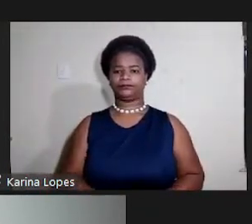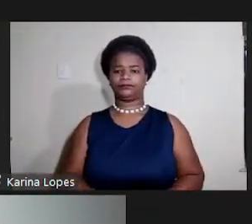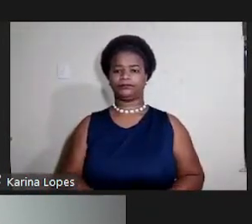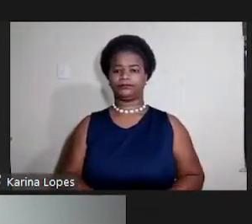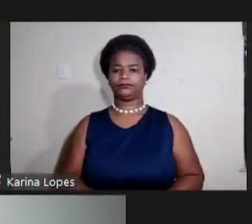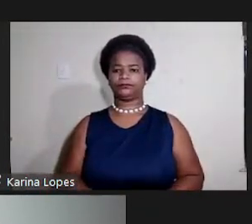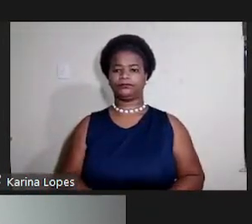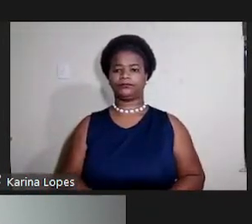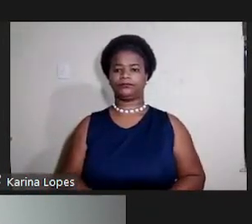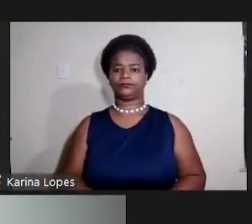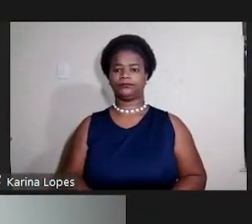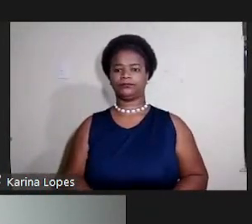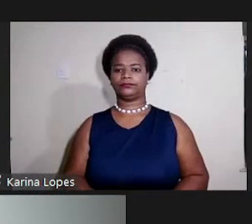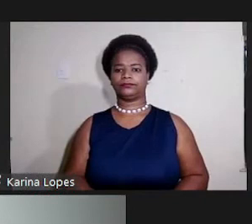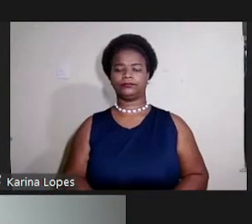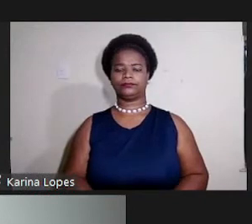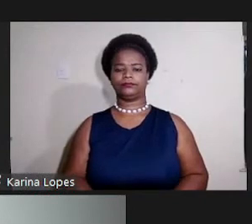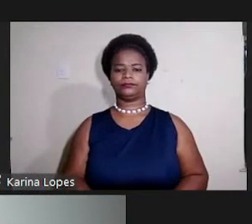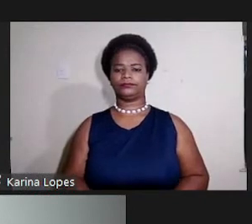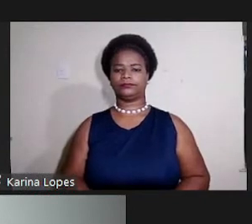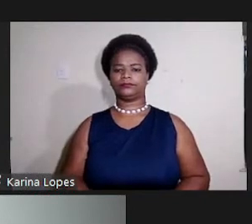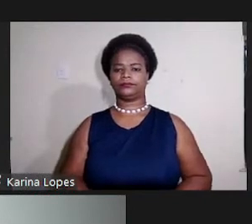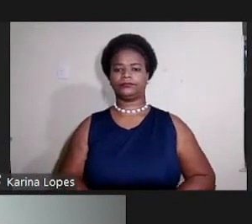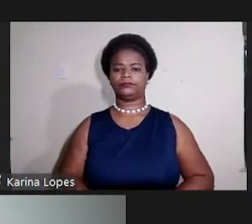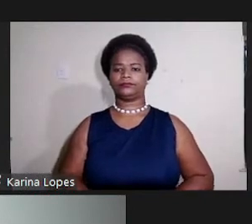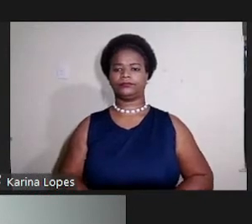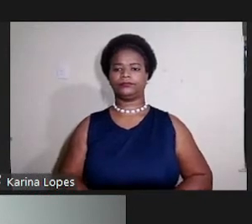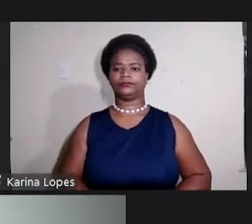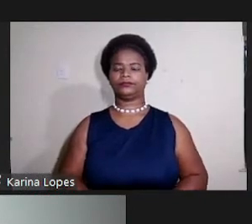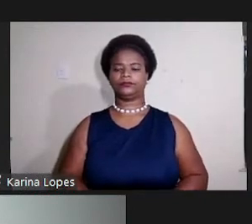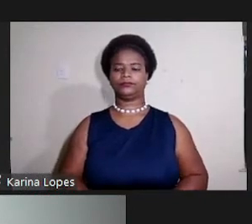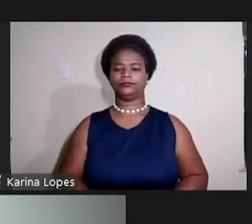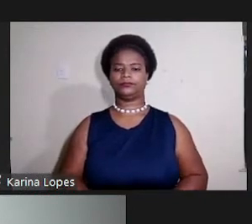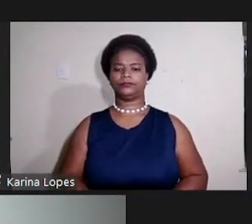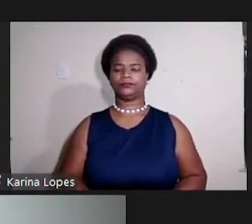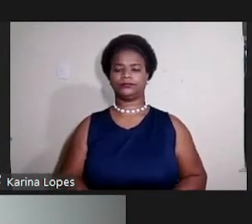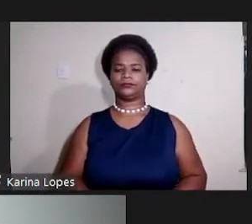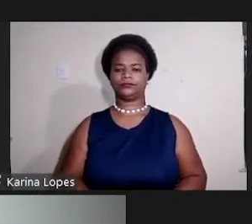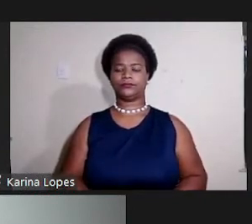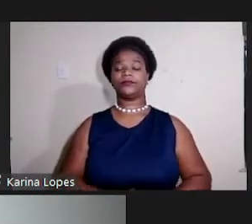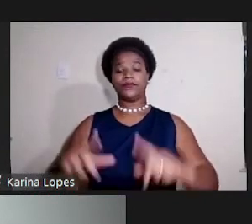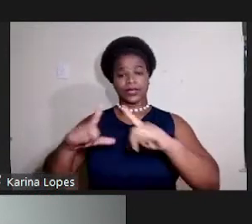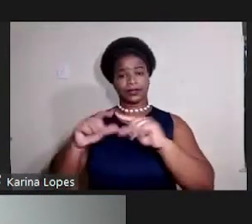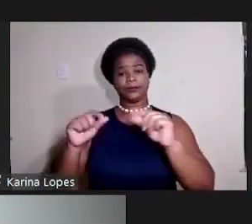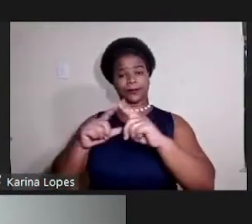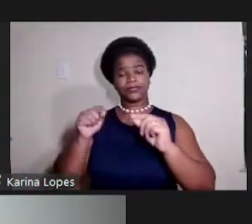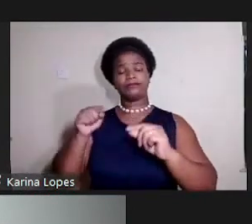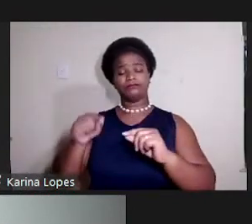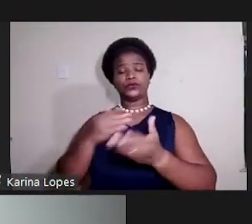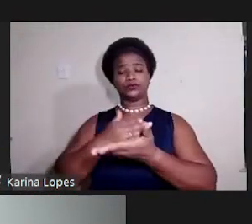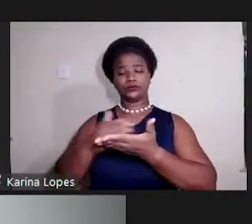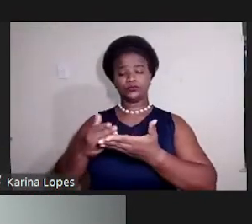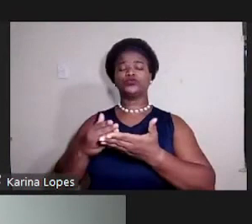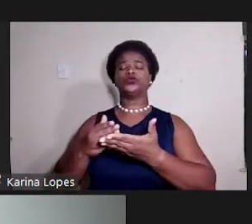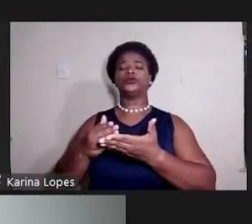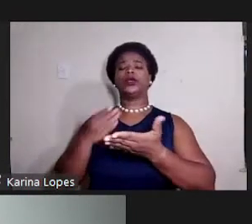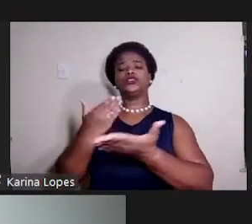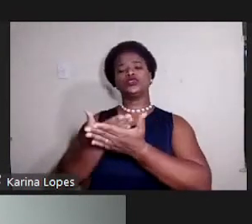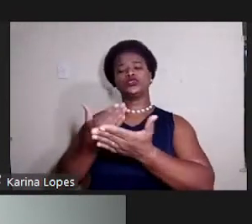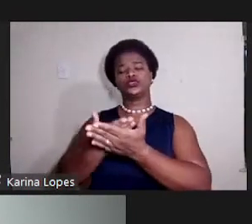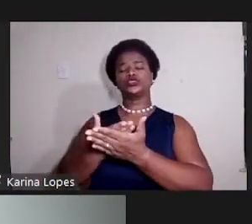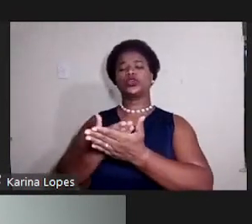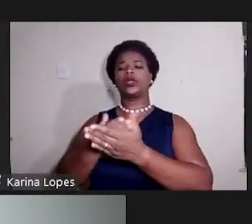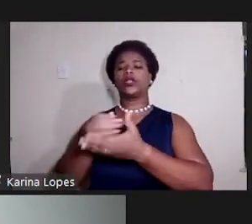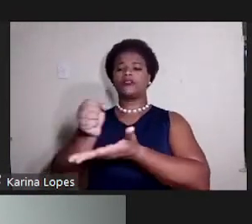Prestou o concurso para odontologia na antiga Escola de Farmácia e Odontologia da UFJF, onde ingressou